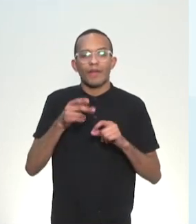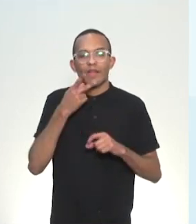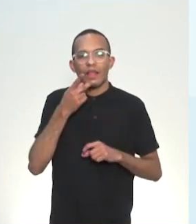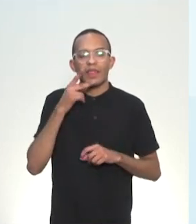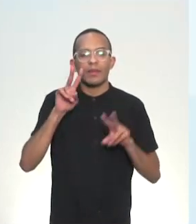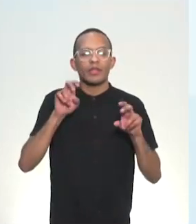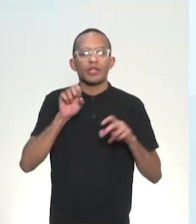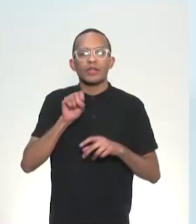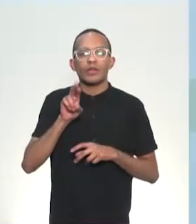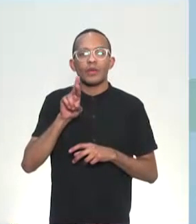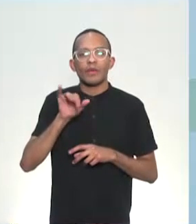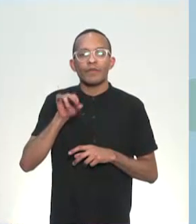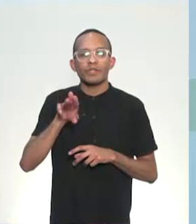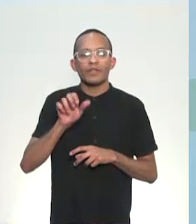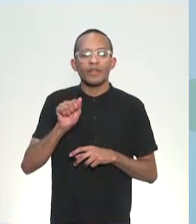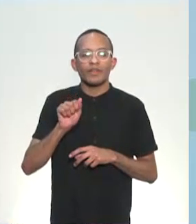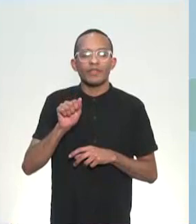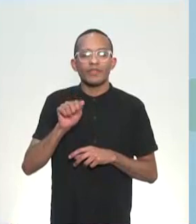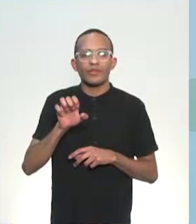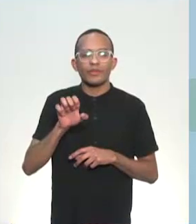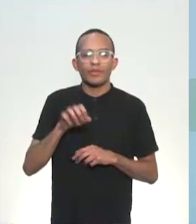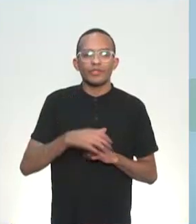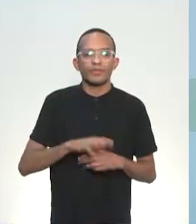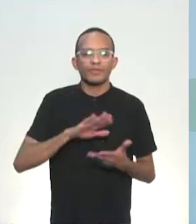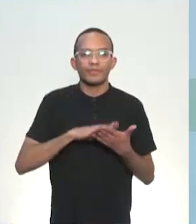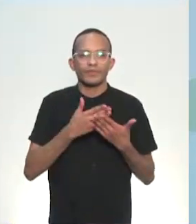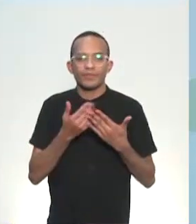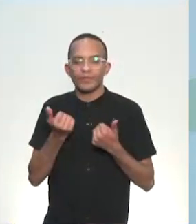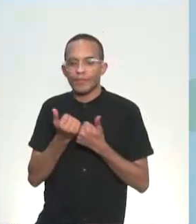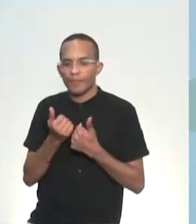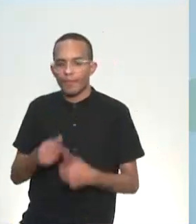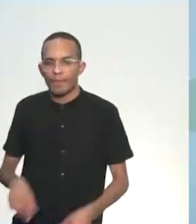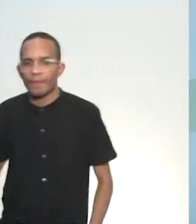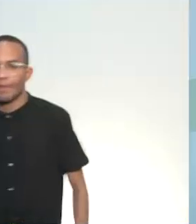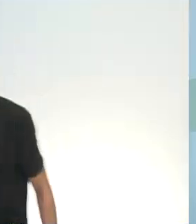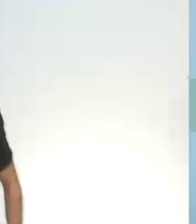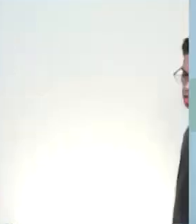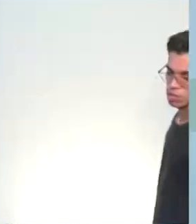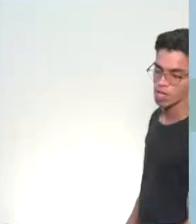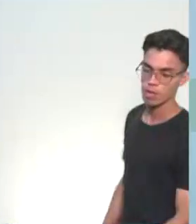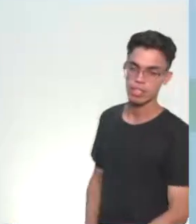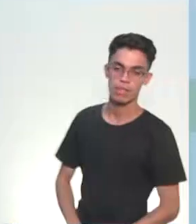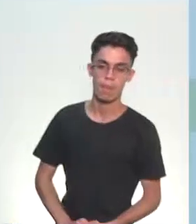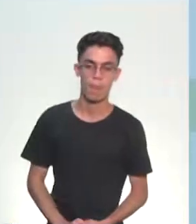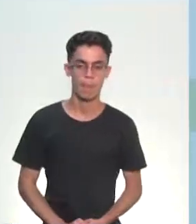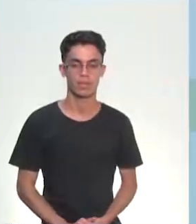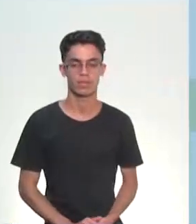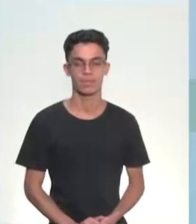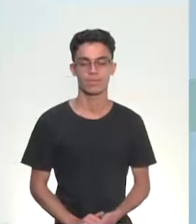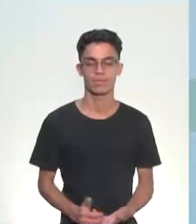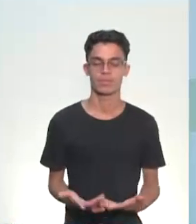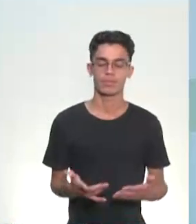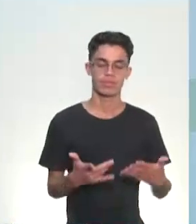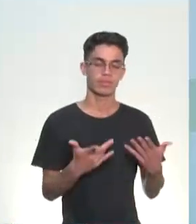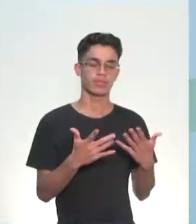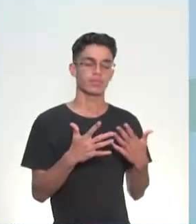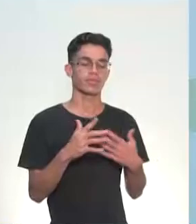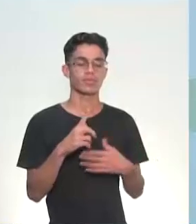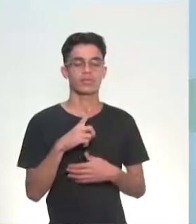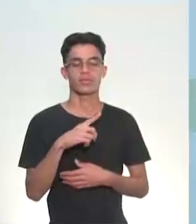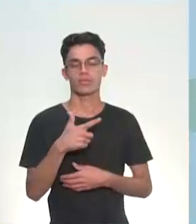né, pode voltar aqui para mim, por gentileza, o Suriname de língua holandesa, que também não faz parte dessa família aí de